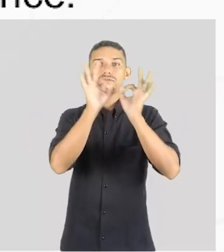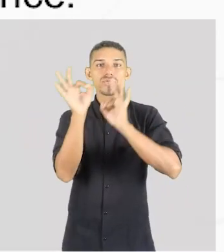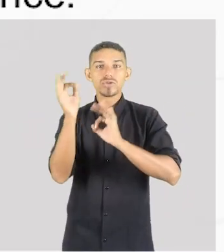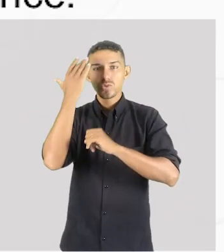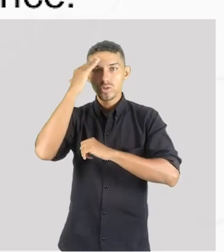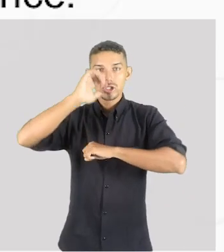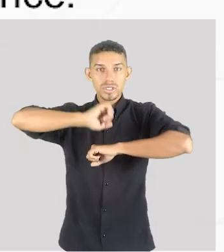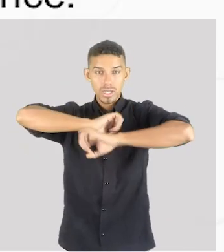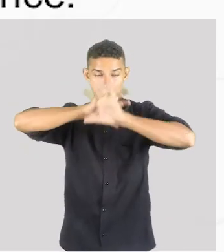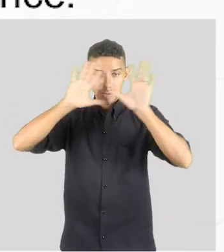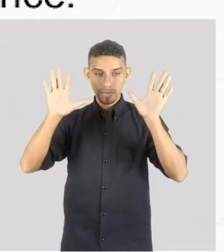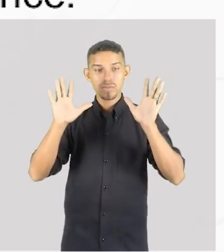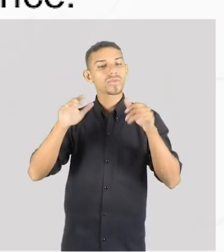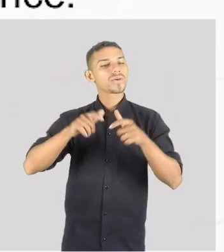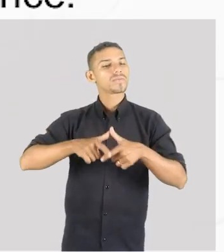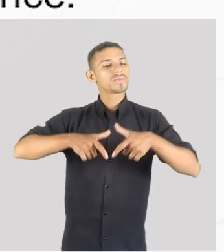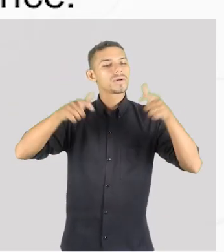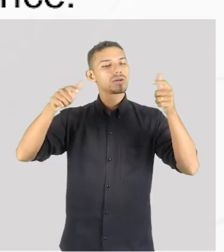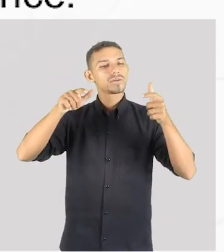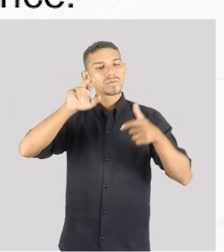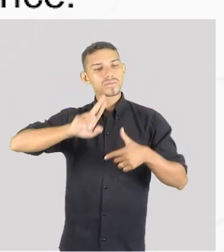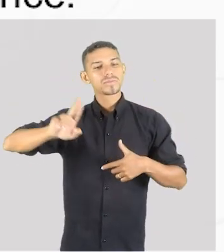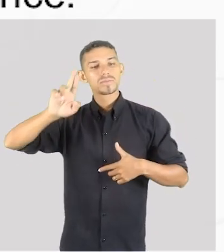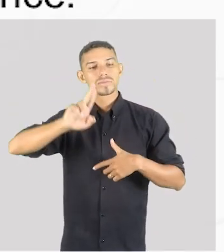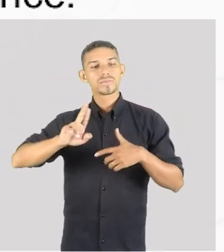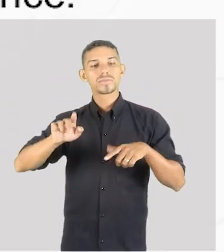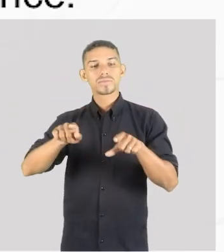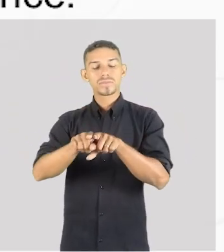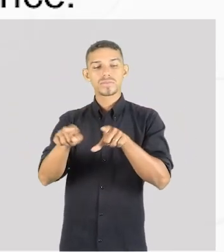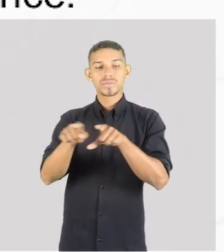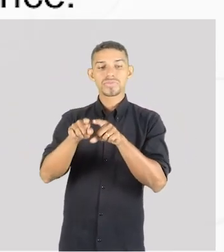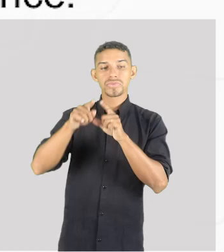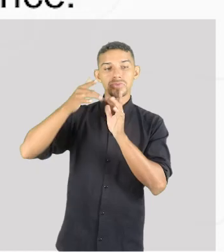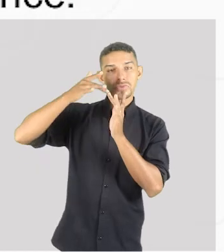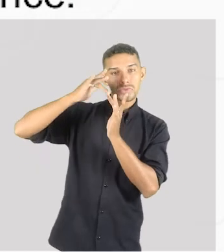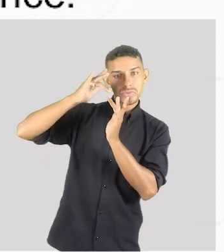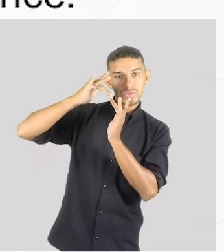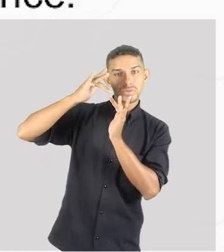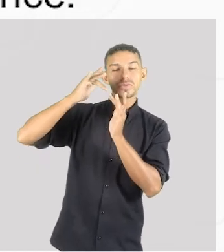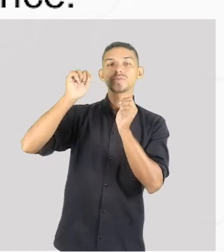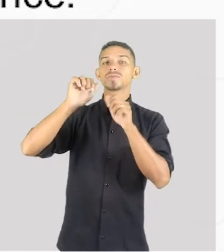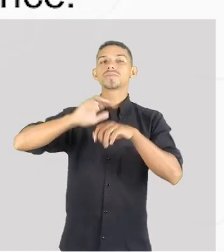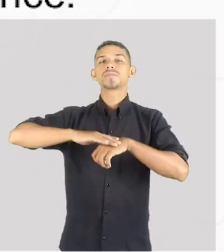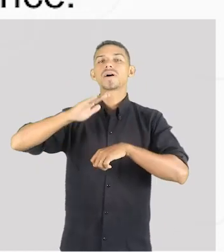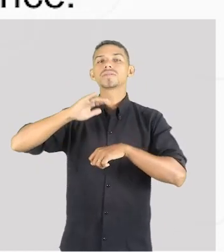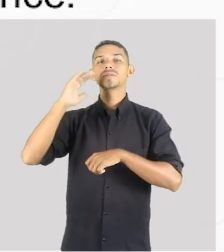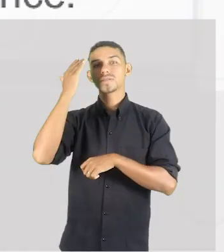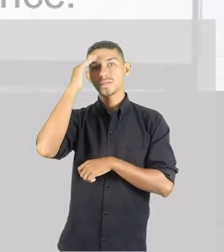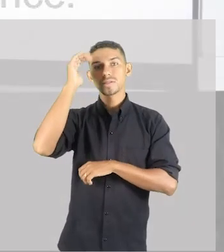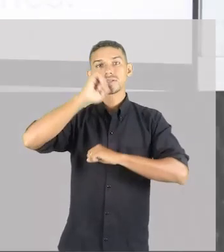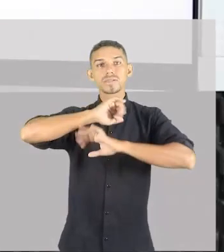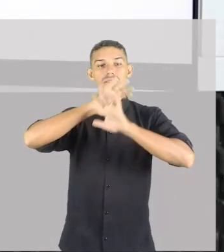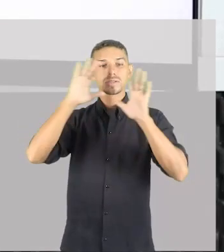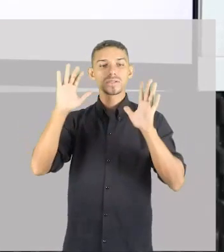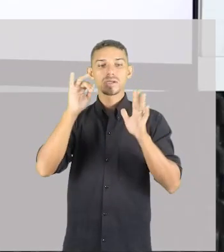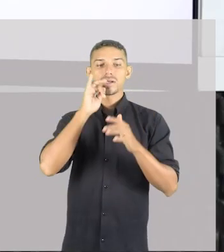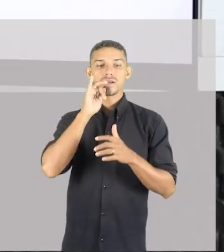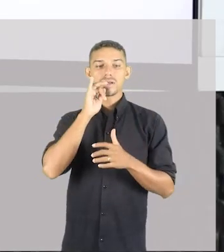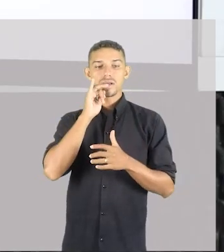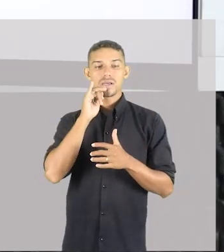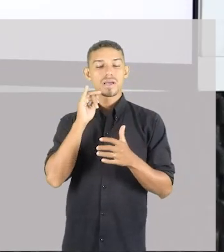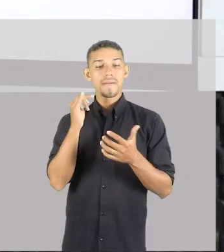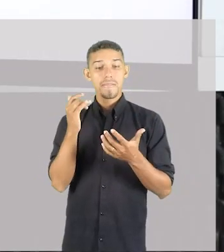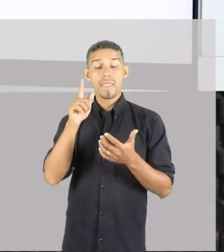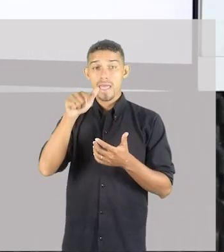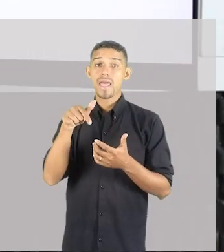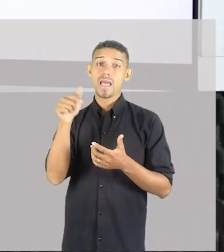você entender. Quanto mais você consome obras clássicas, né, mais você entende sobre... Quando eu digo obras clássicas, elas